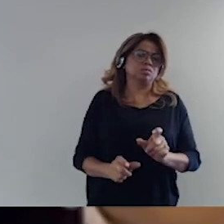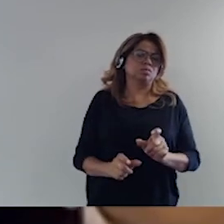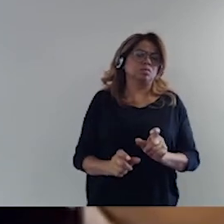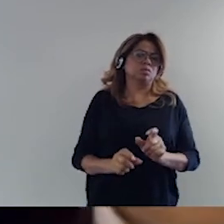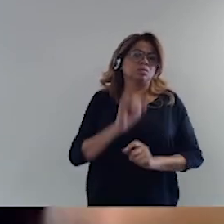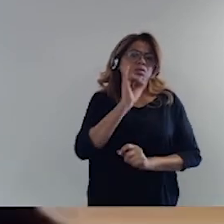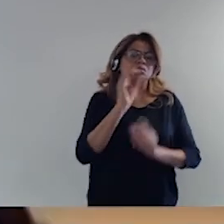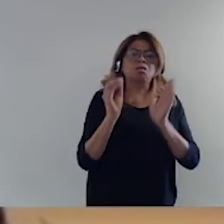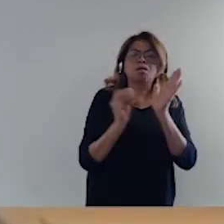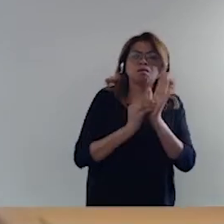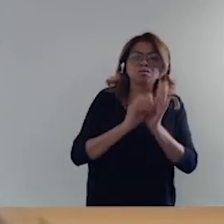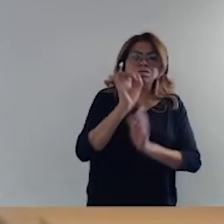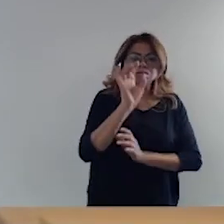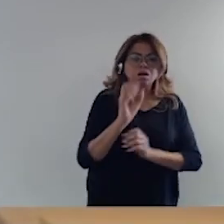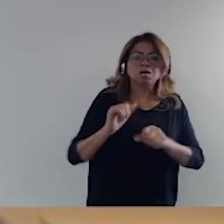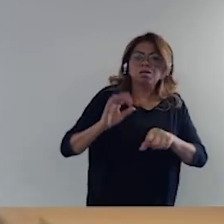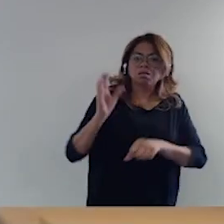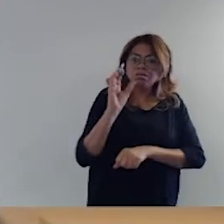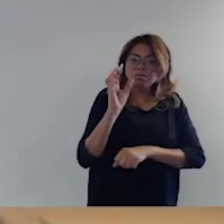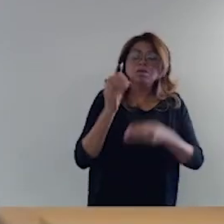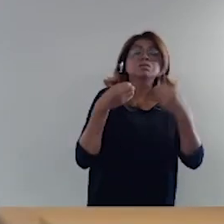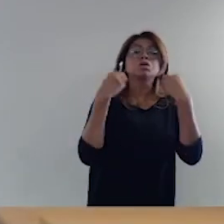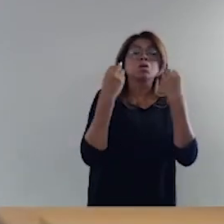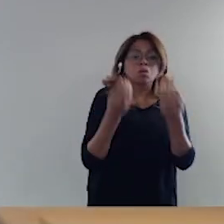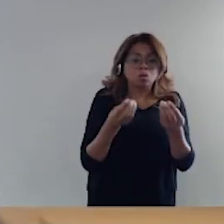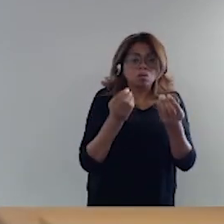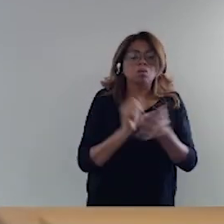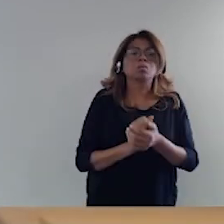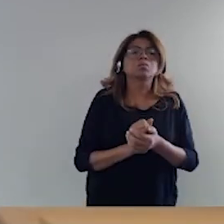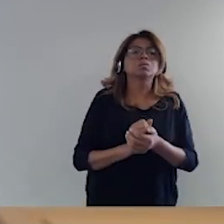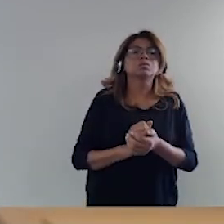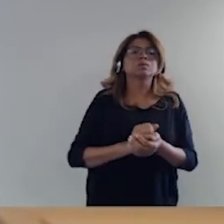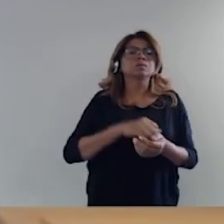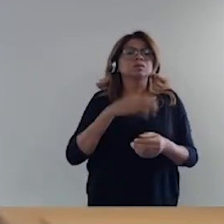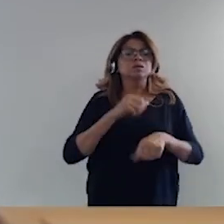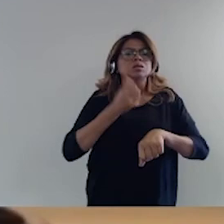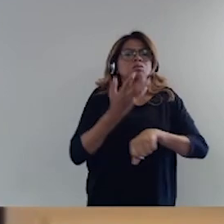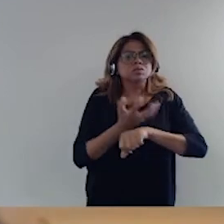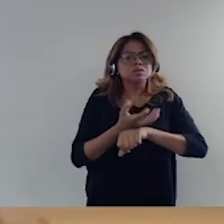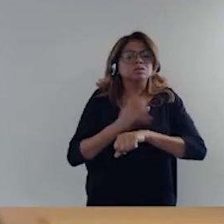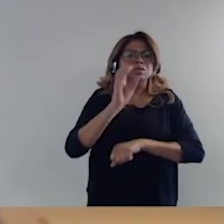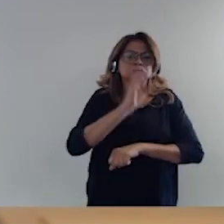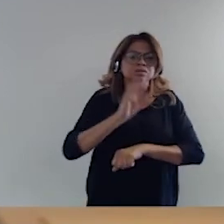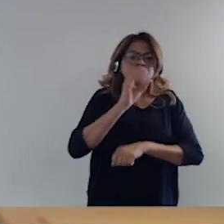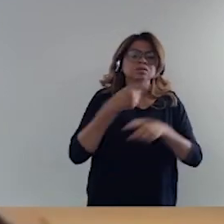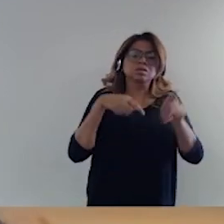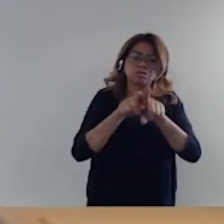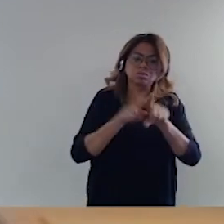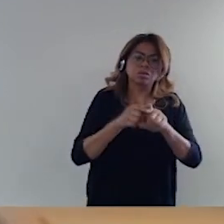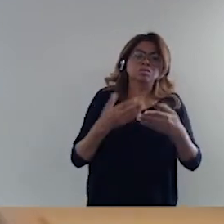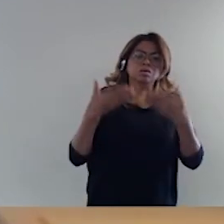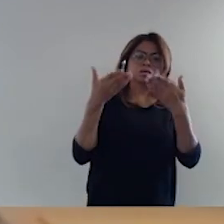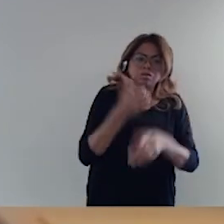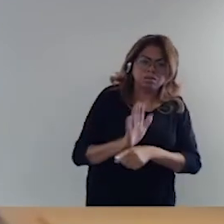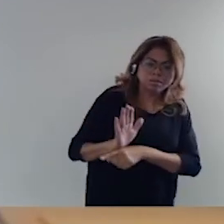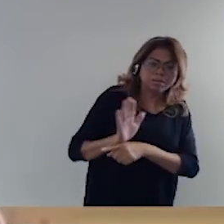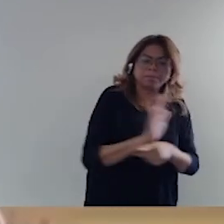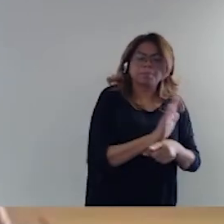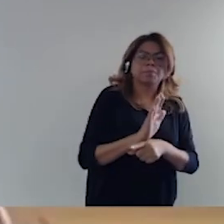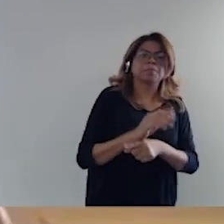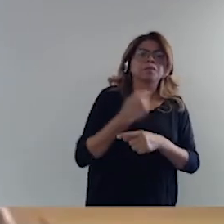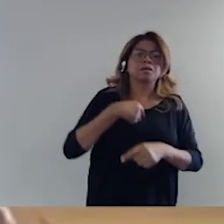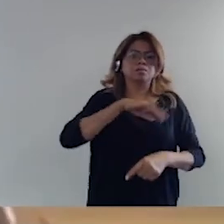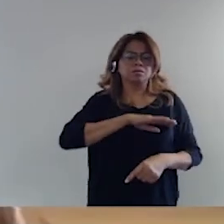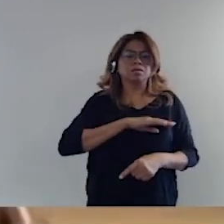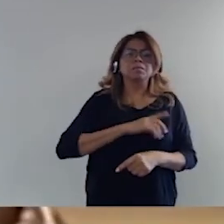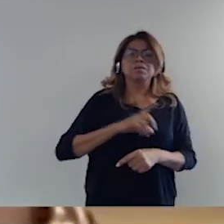ciência. E eu, que sou um defensor de um aumento do Estado social e de uma diminuição